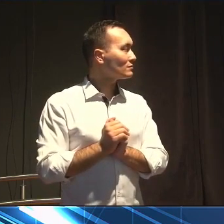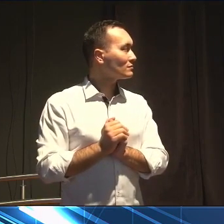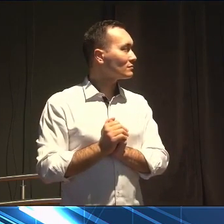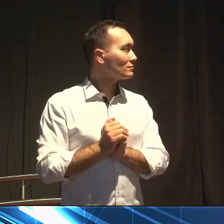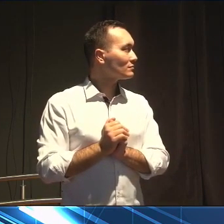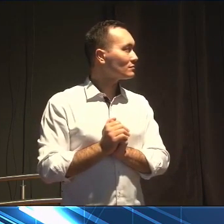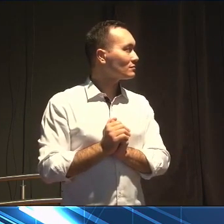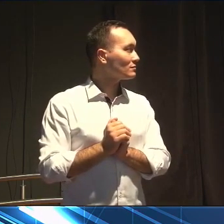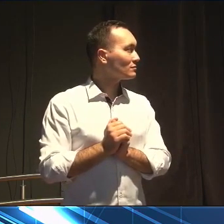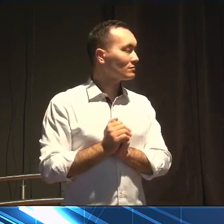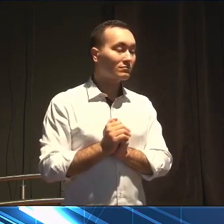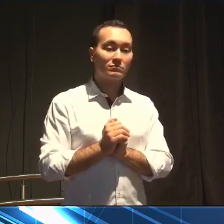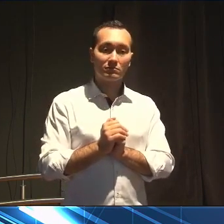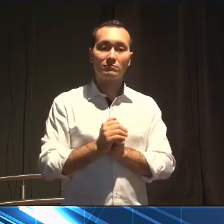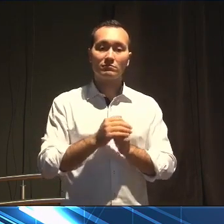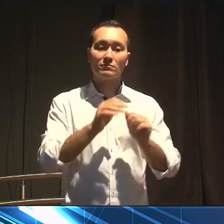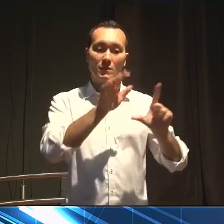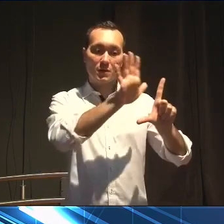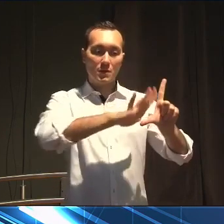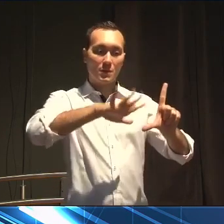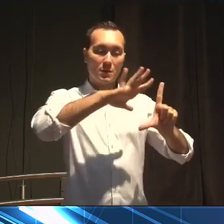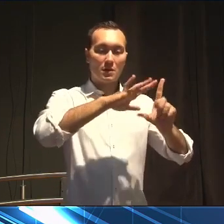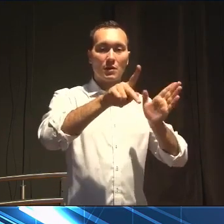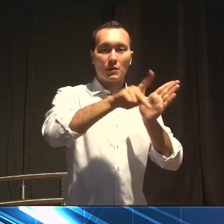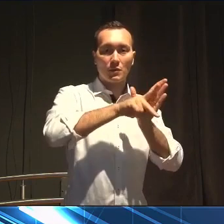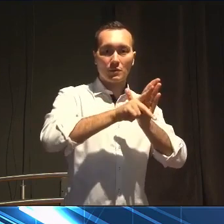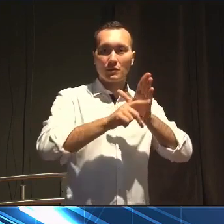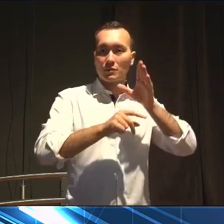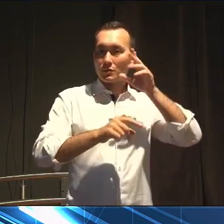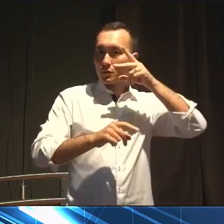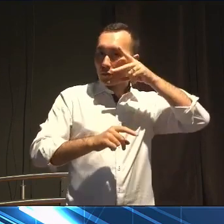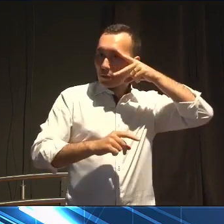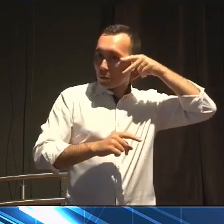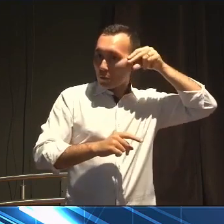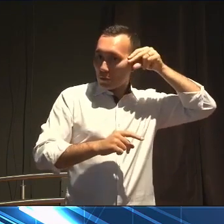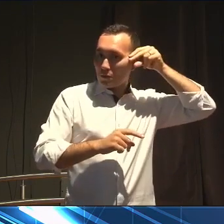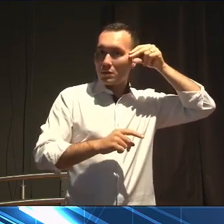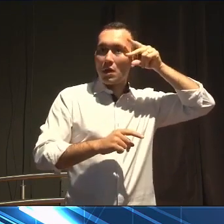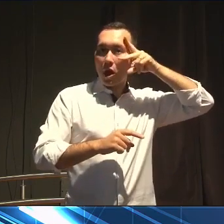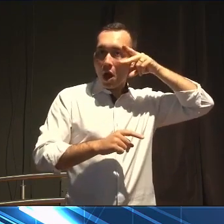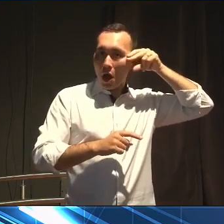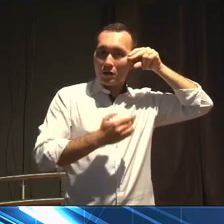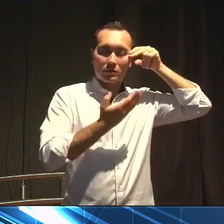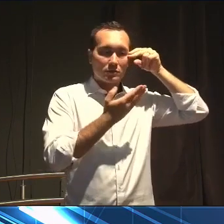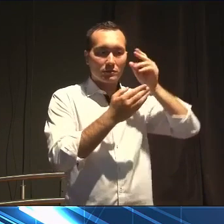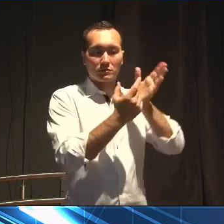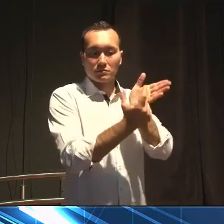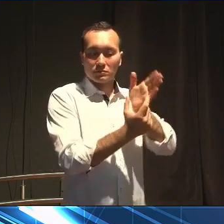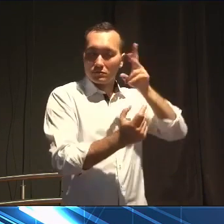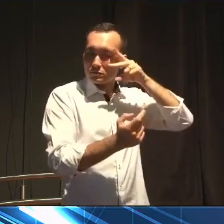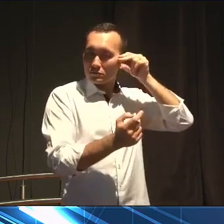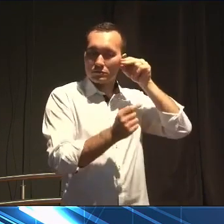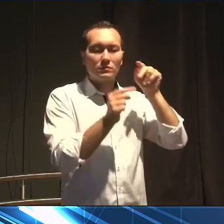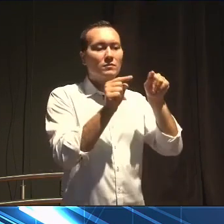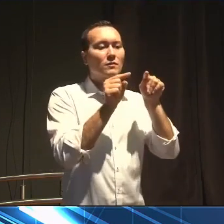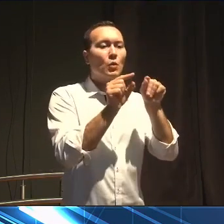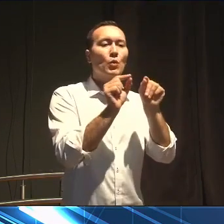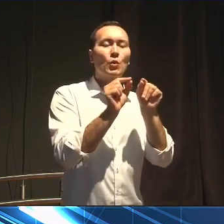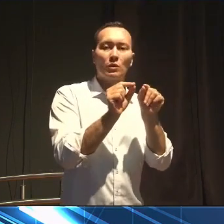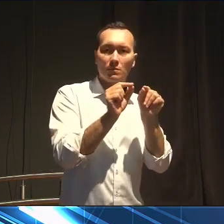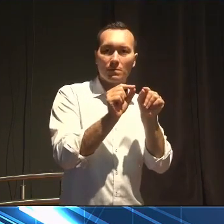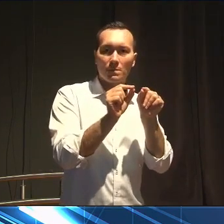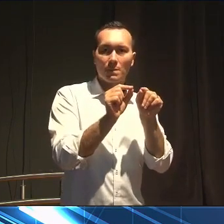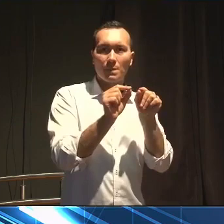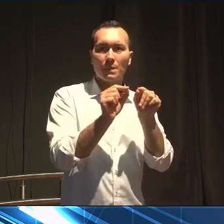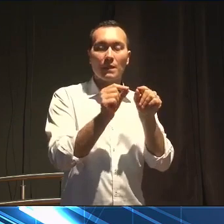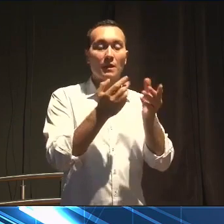Vou falar sobre uma plataforma que a NVIDIA tem chamada Omniverse, e começar explicando que o Omniverse não é o